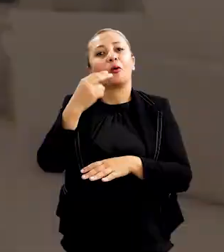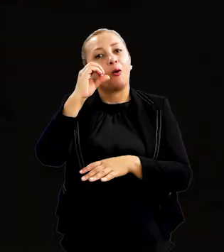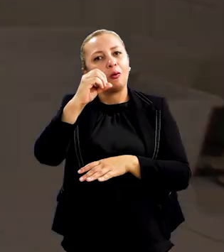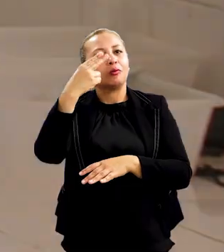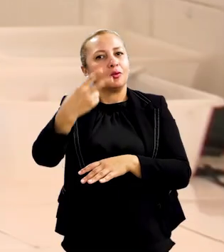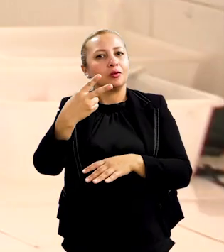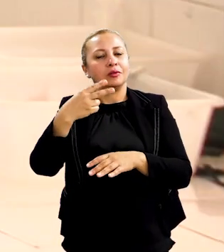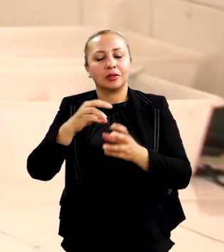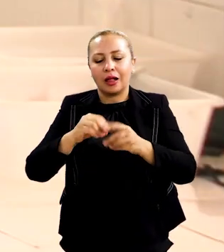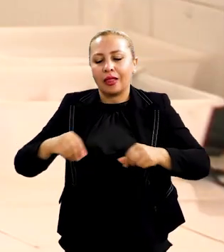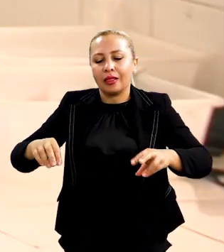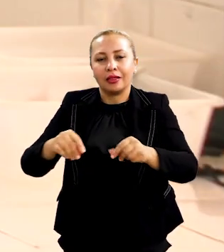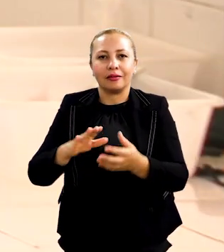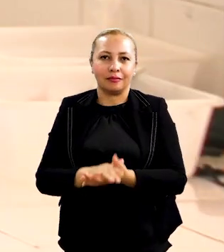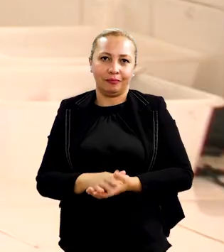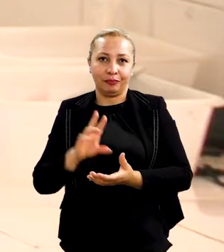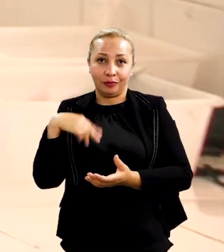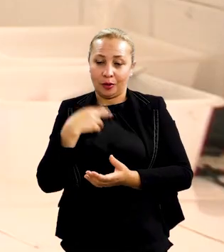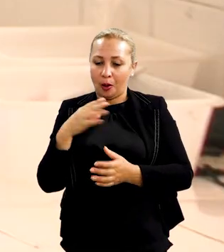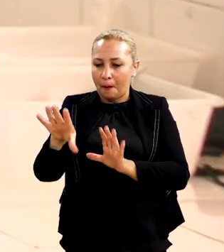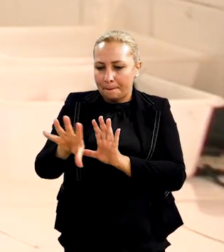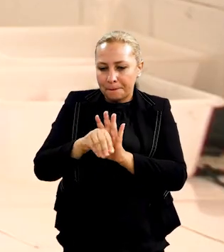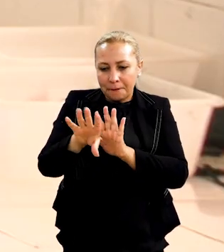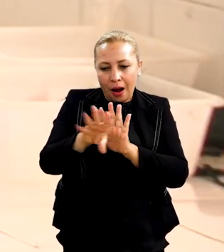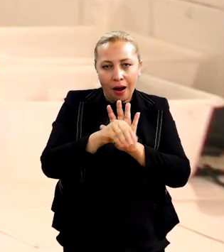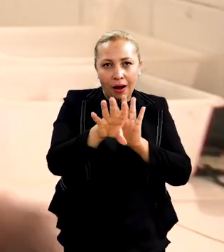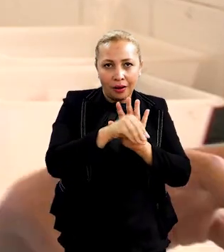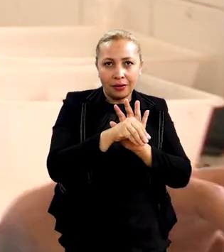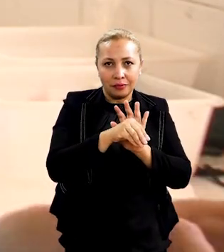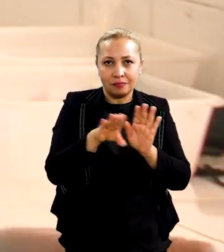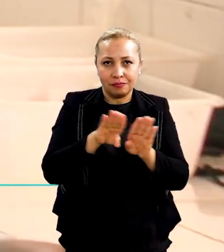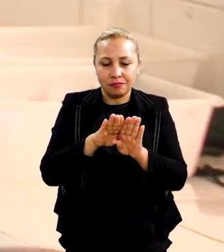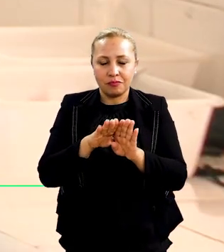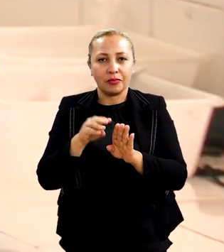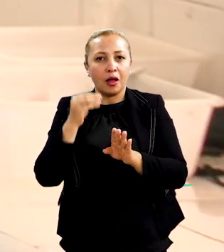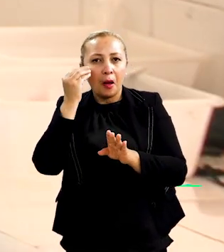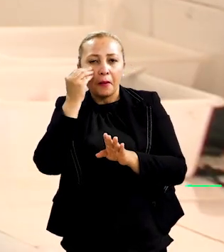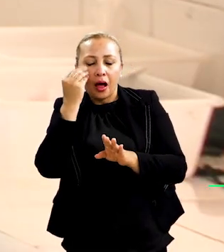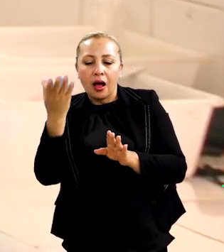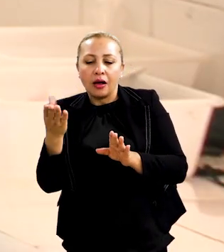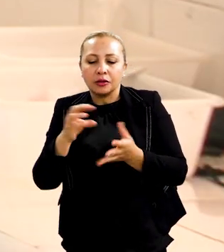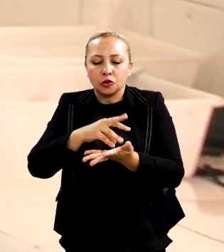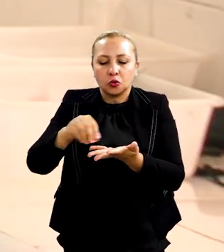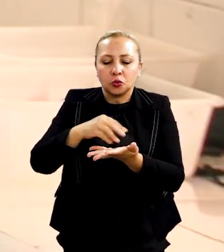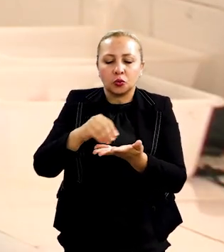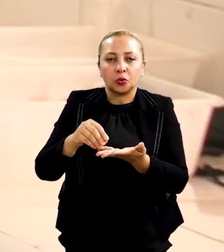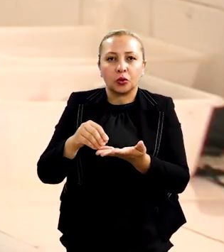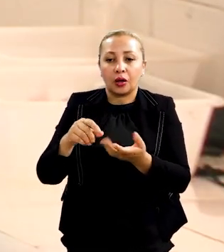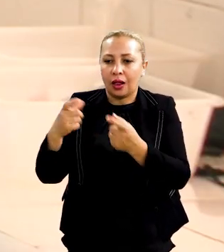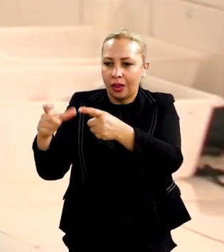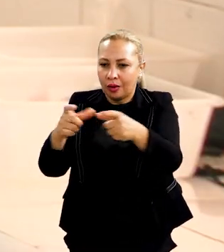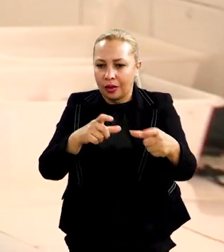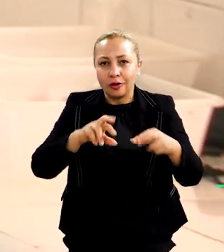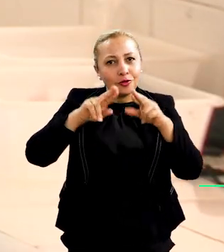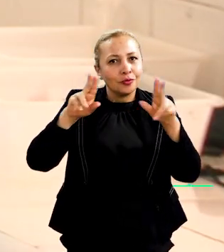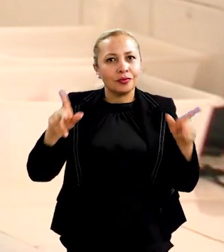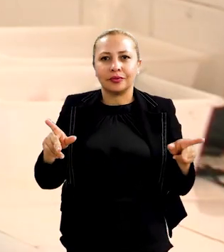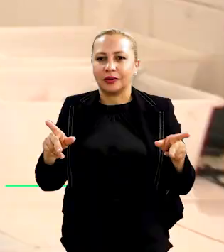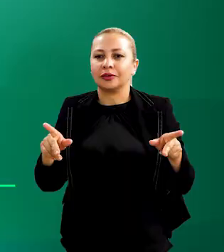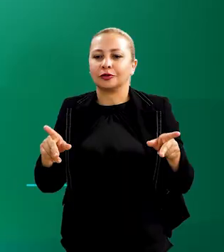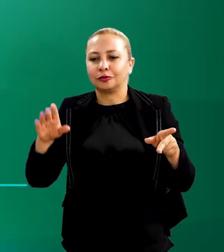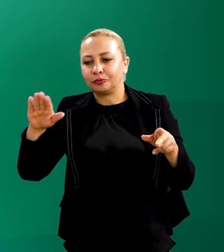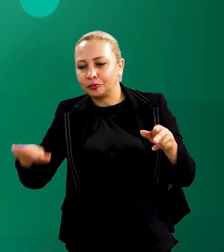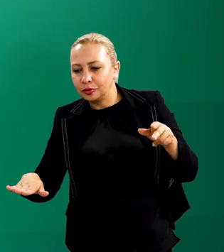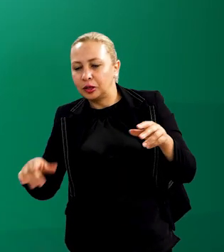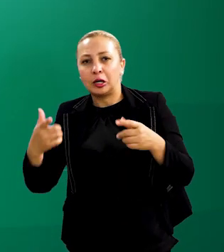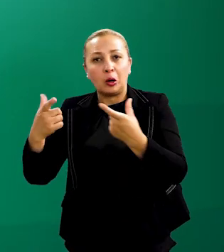solo. A gente coleta amostras do solo em diferentes áreas da nossa área de estudo, com diferentes níveis de degradação.